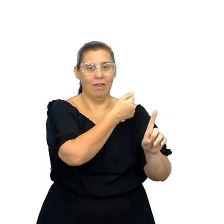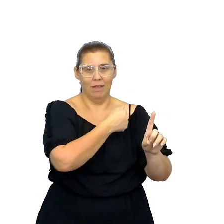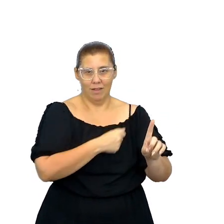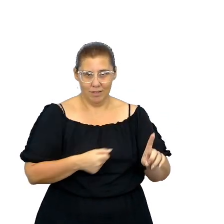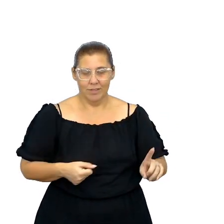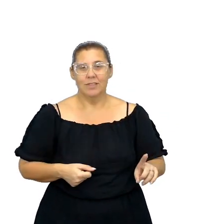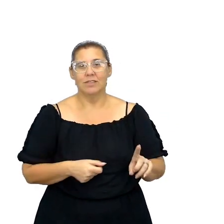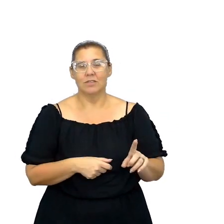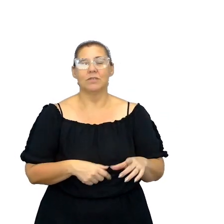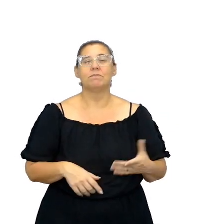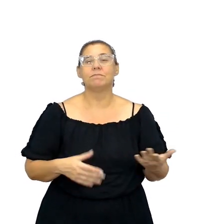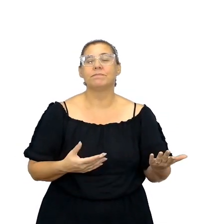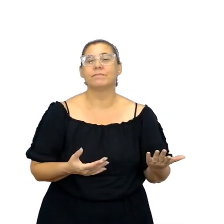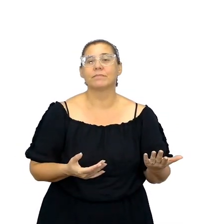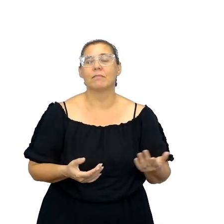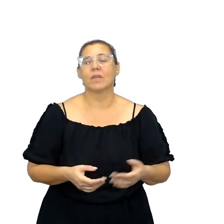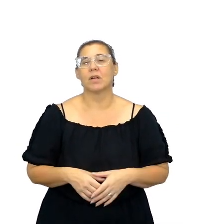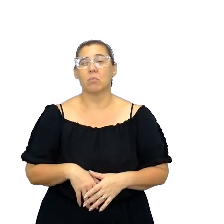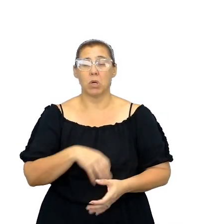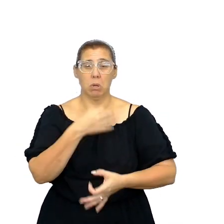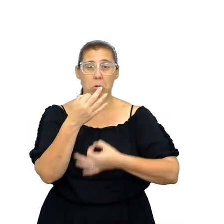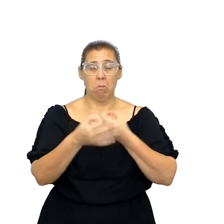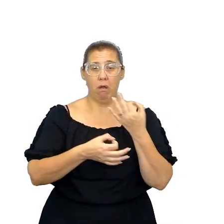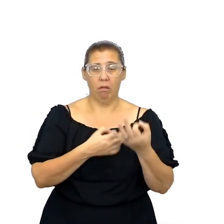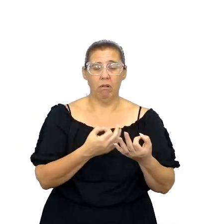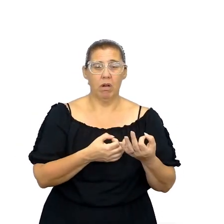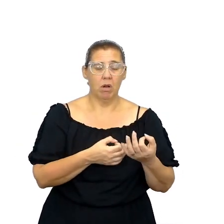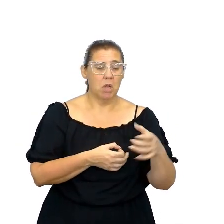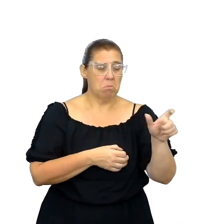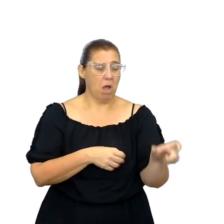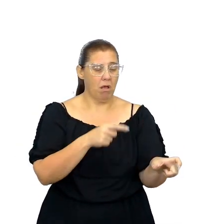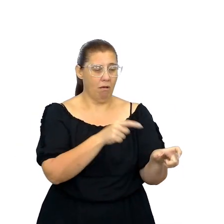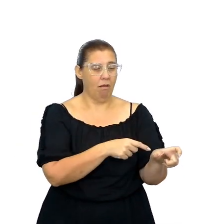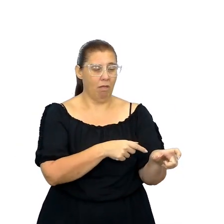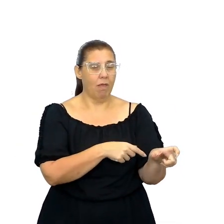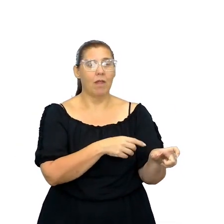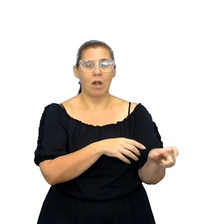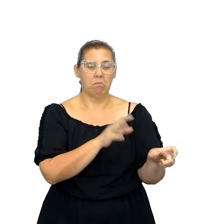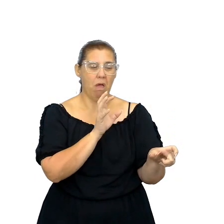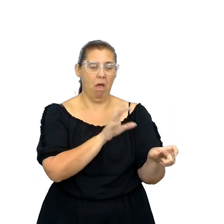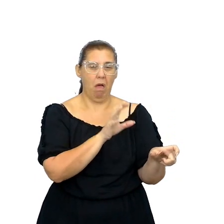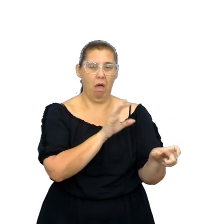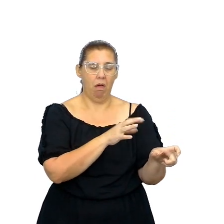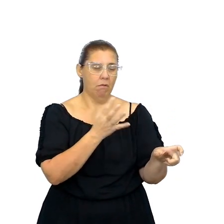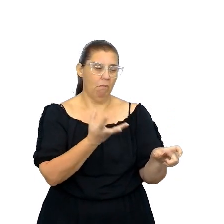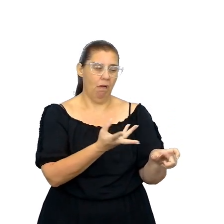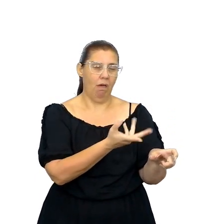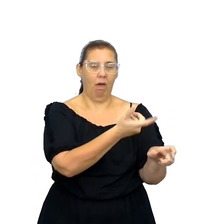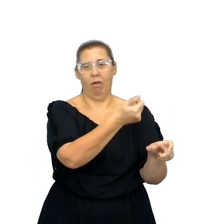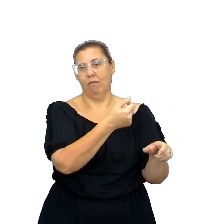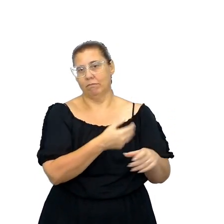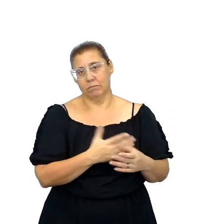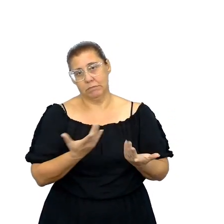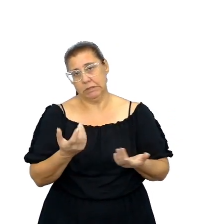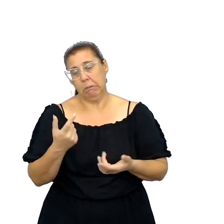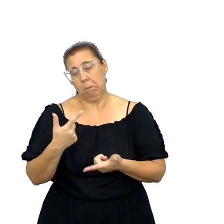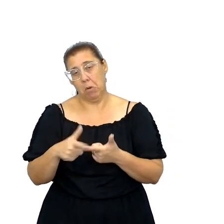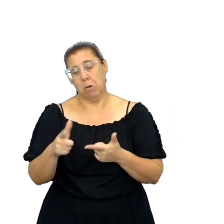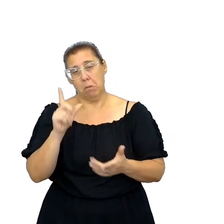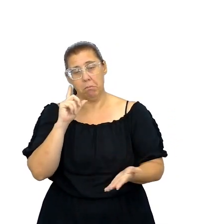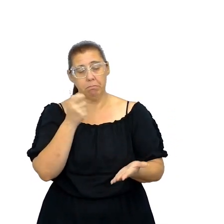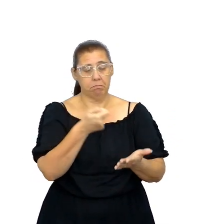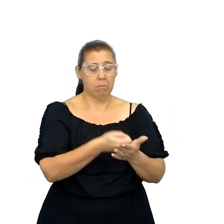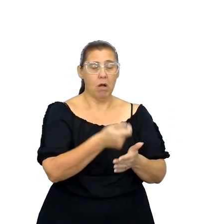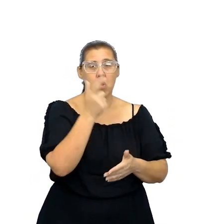caráter argumentativo, a convencer o outro, né, para a solução de algum problema, por exemplo. Quando nós